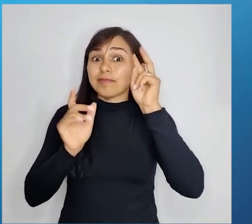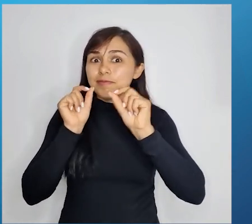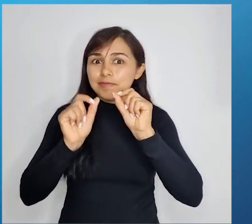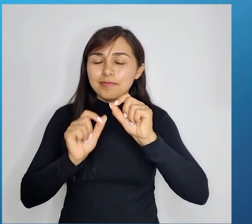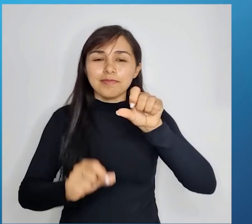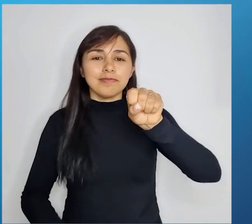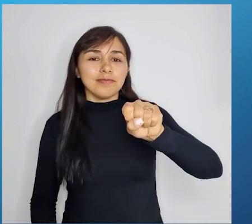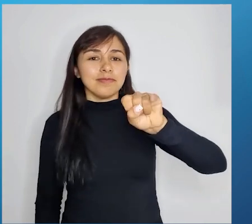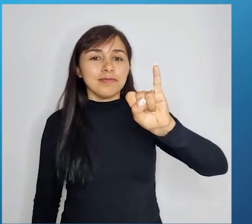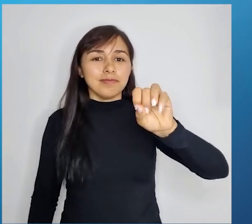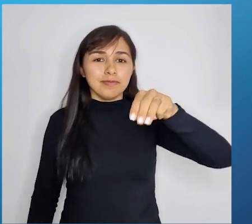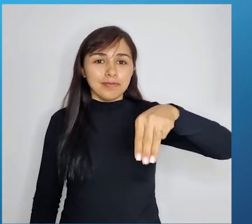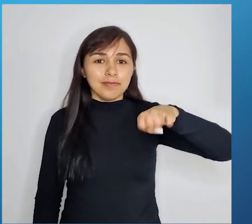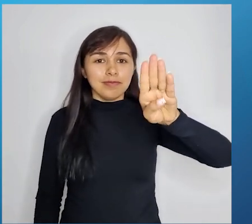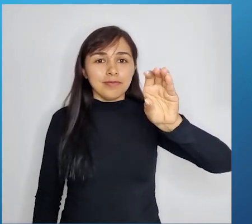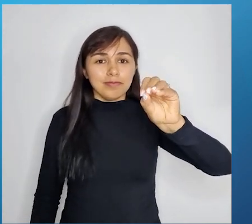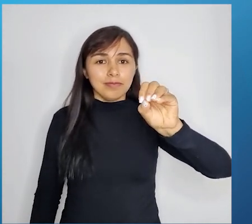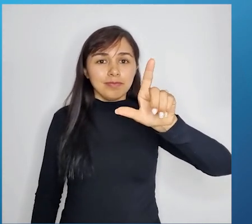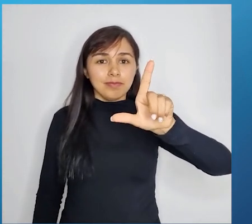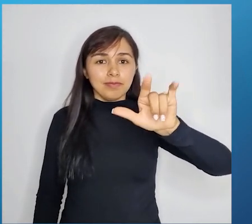do simbolismo.